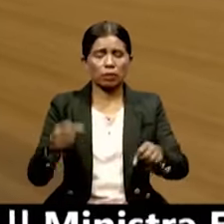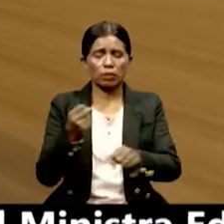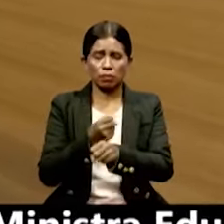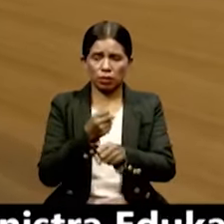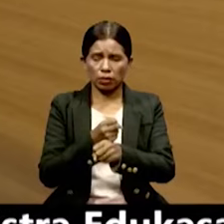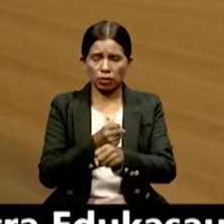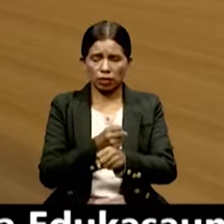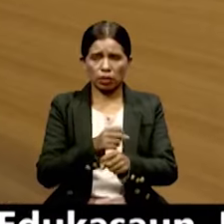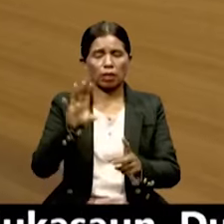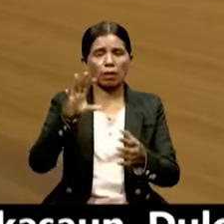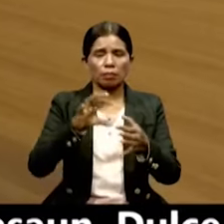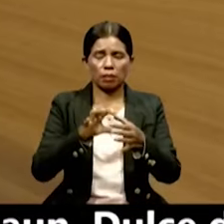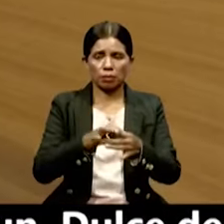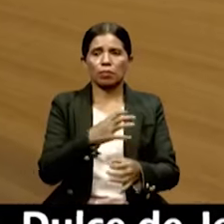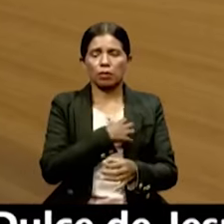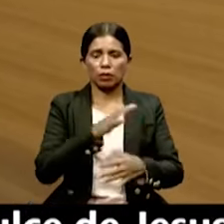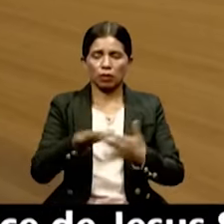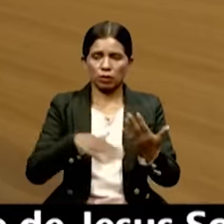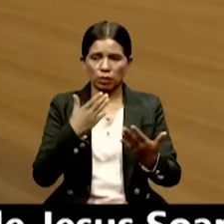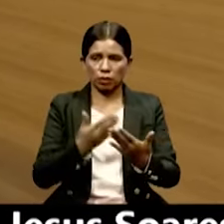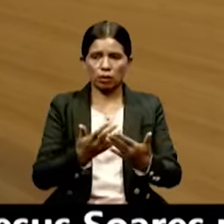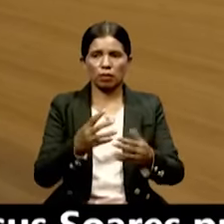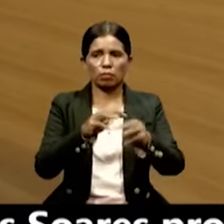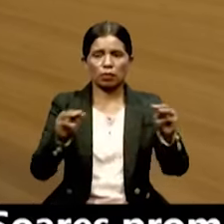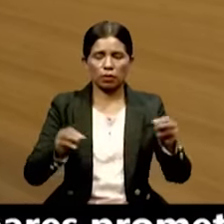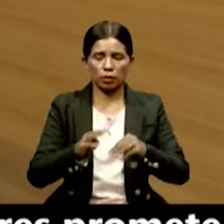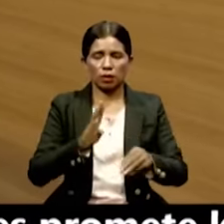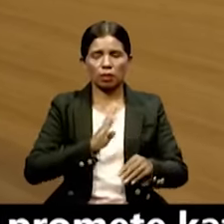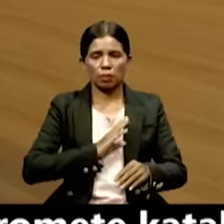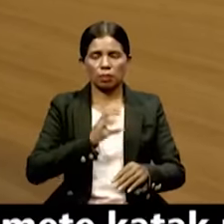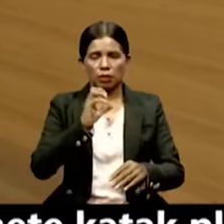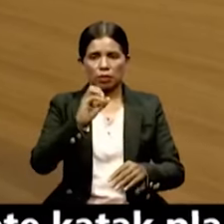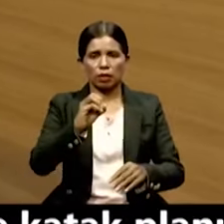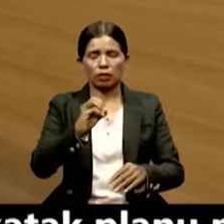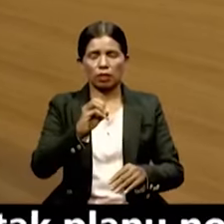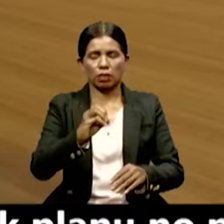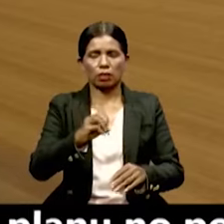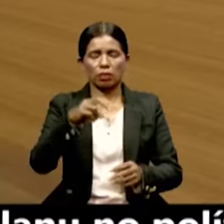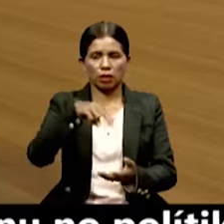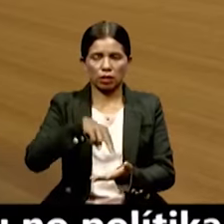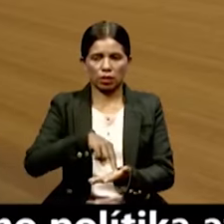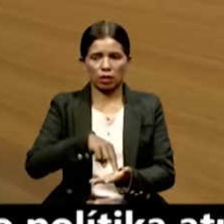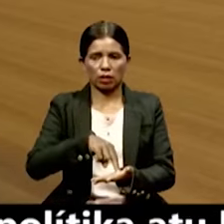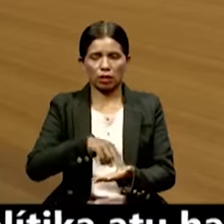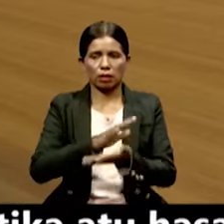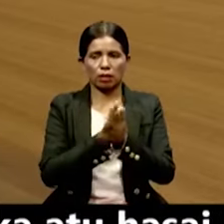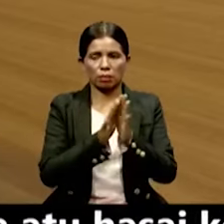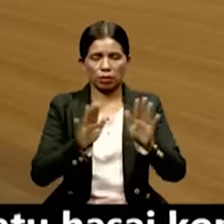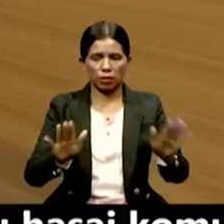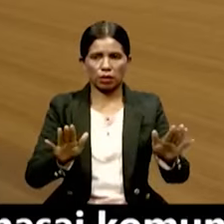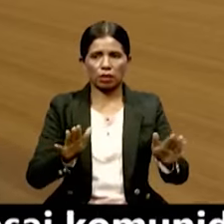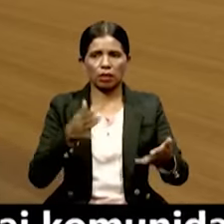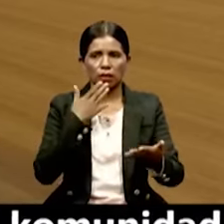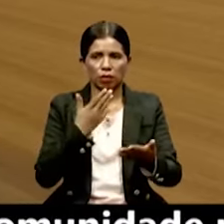comanda membro PNTL e a comando municipio Polícia Bobonaro, ori establece paz,